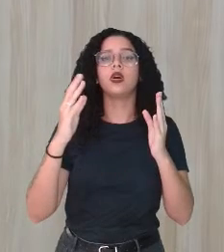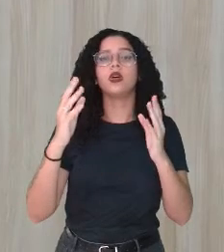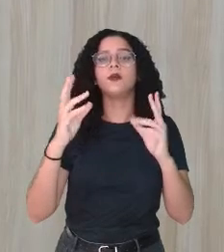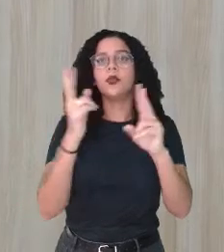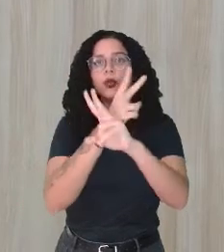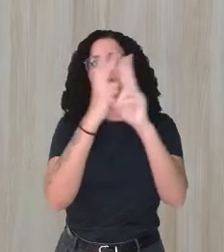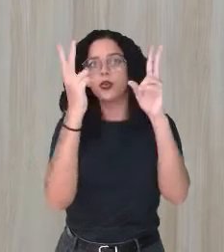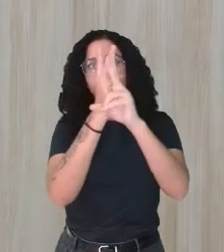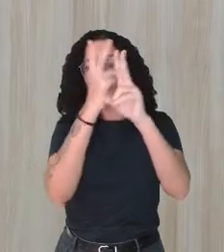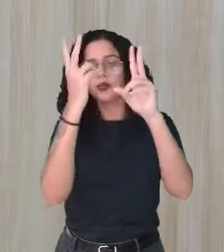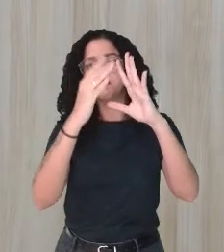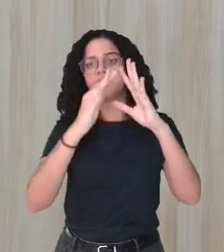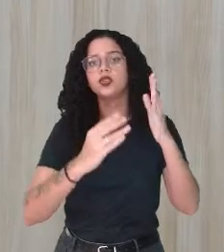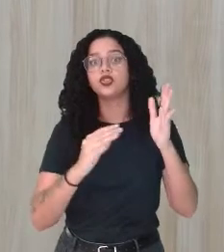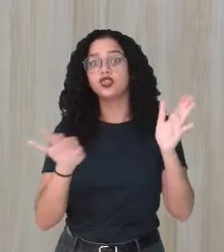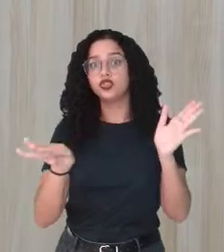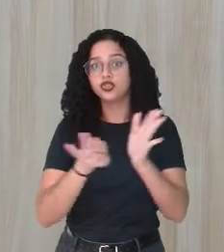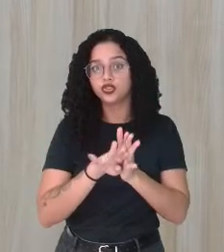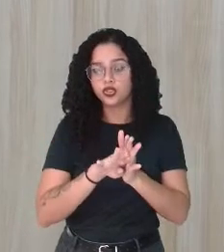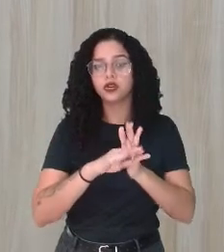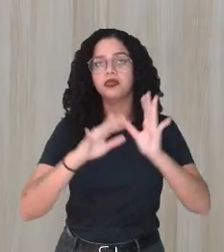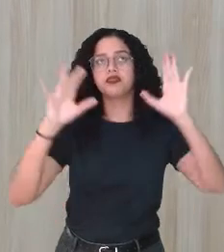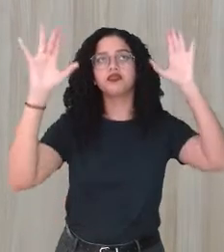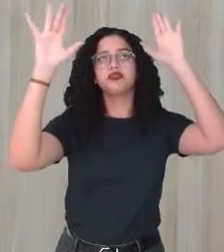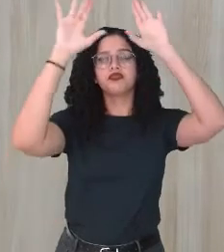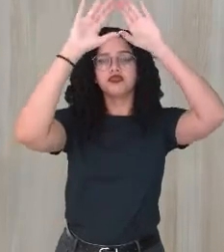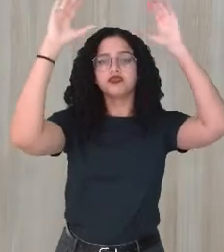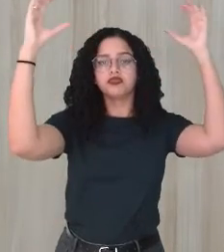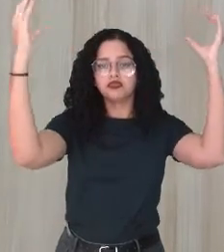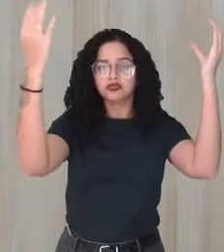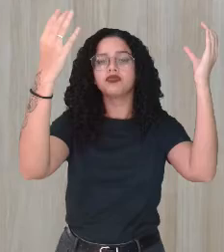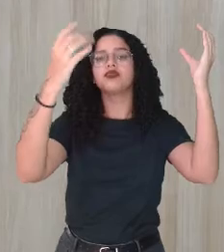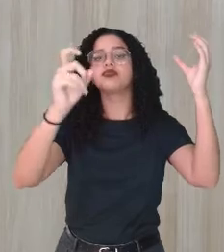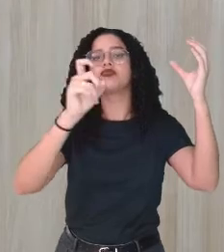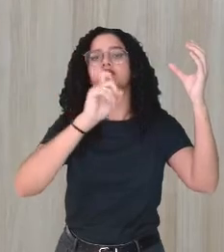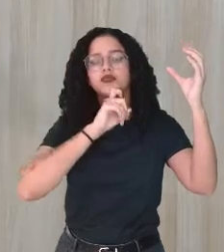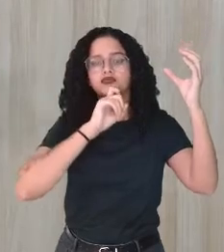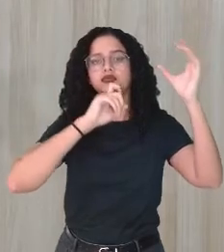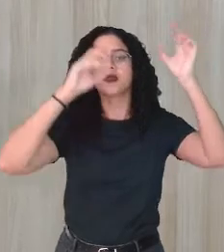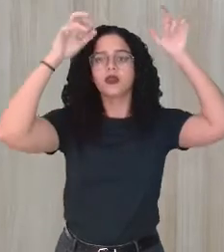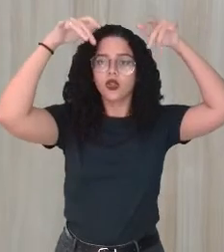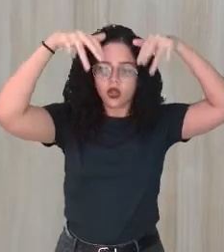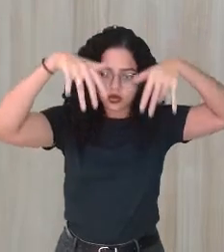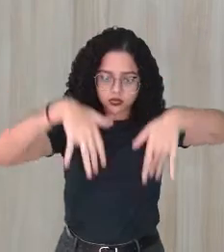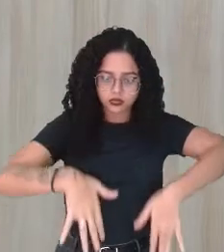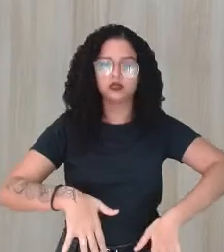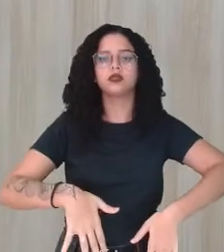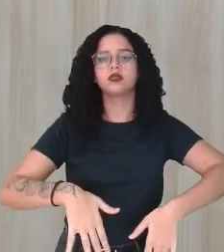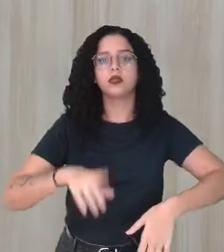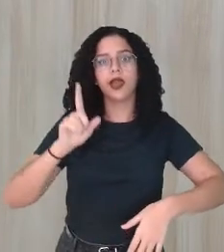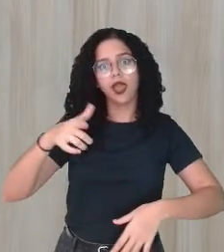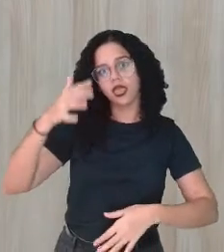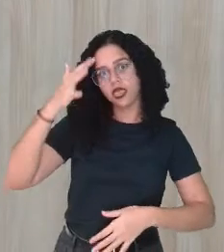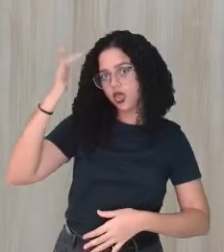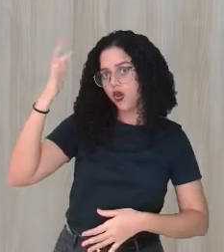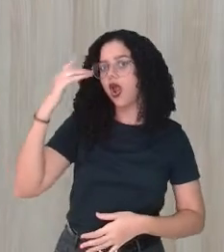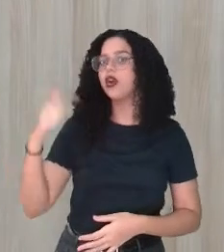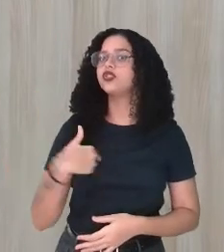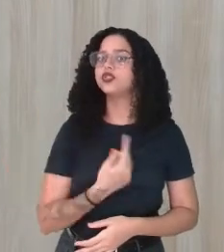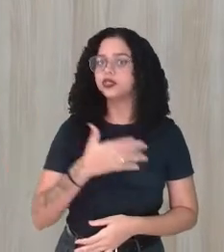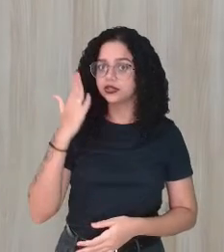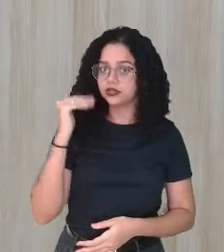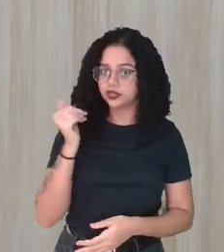Na nossa atmosfera, chegou lá em cima, resfriou e foi criando nossos oceanos, né? Essa é uma das teorias que a gente